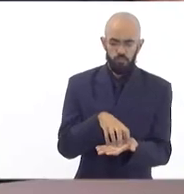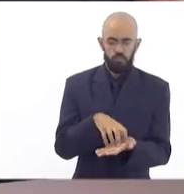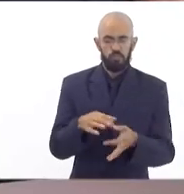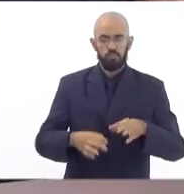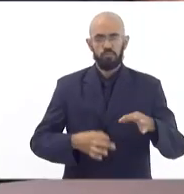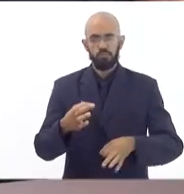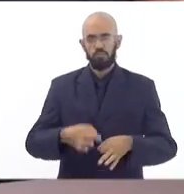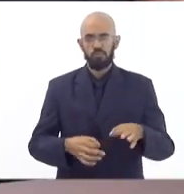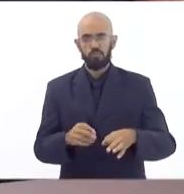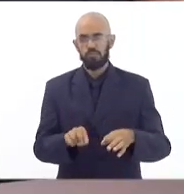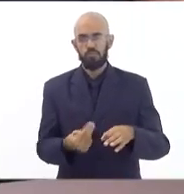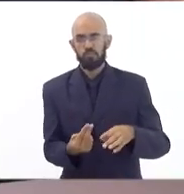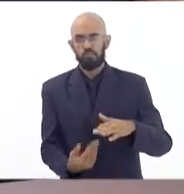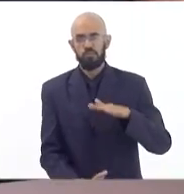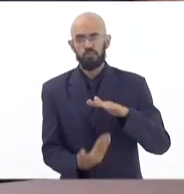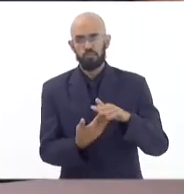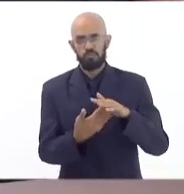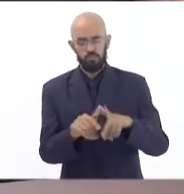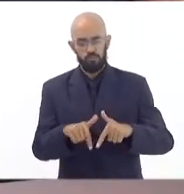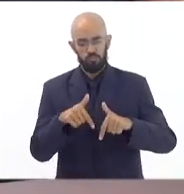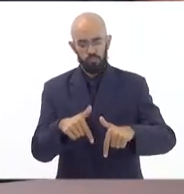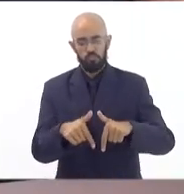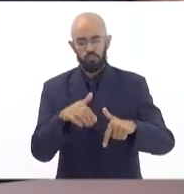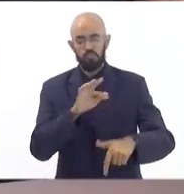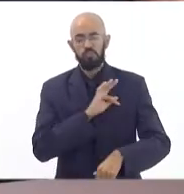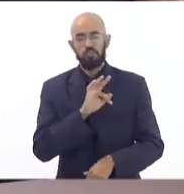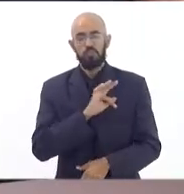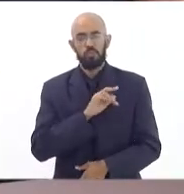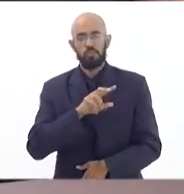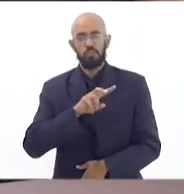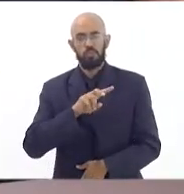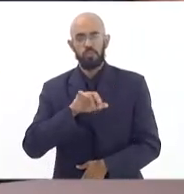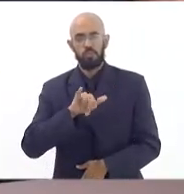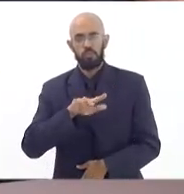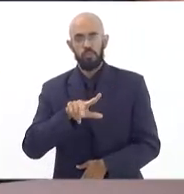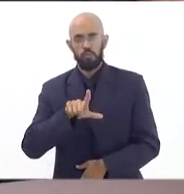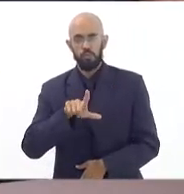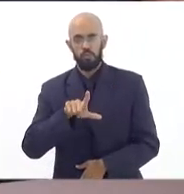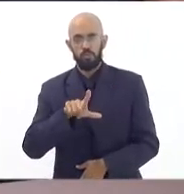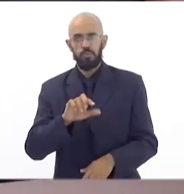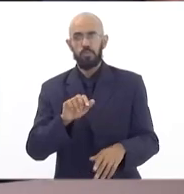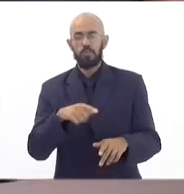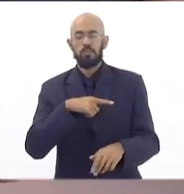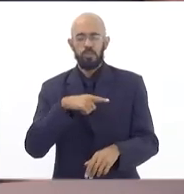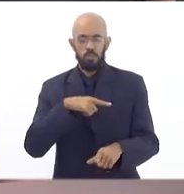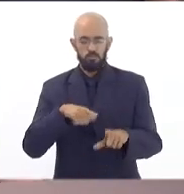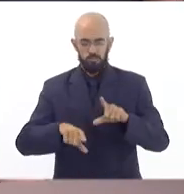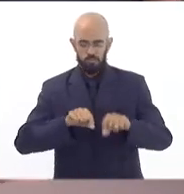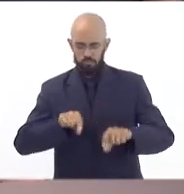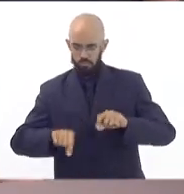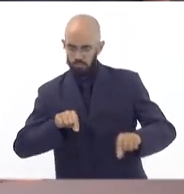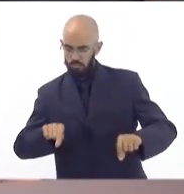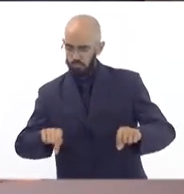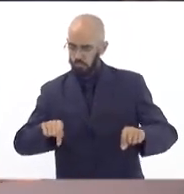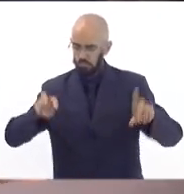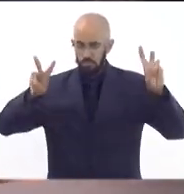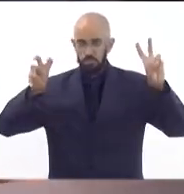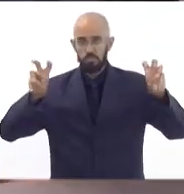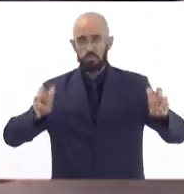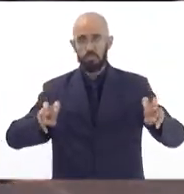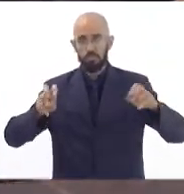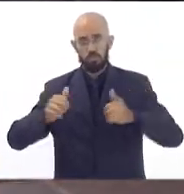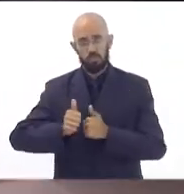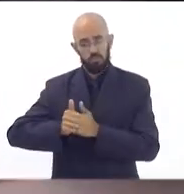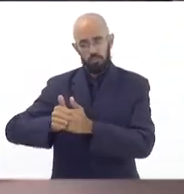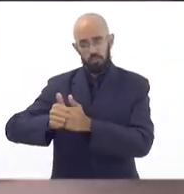a dentro do limite de atuação da polícia civil a gente tenha de uma seleção de títulos que são divulgados e a gente segue um padrão bom